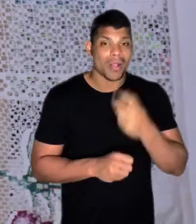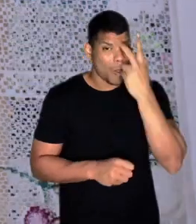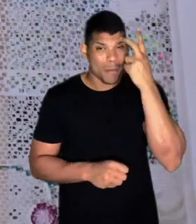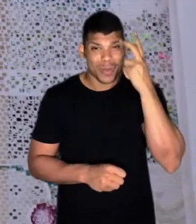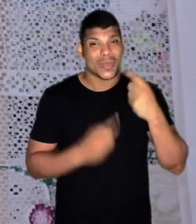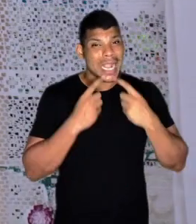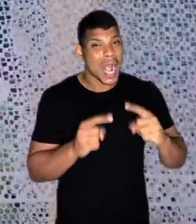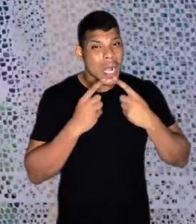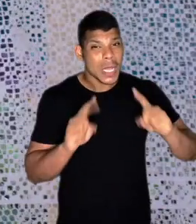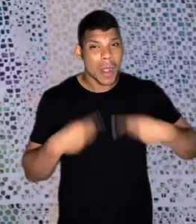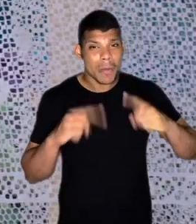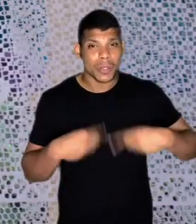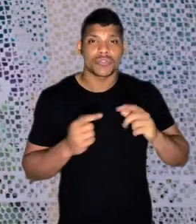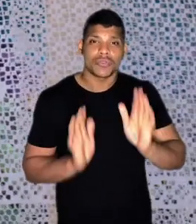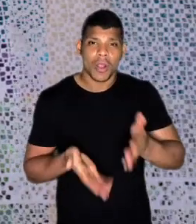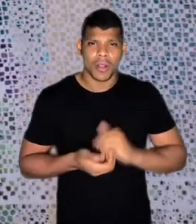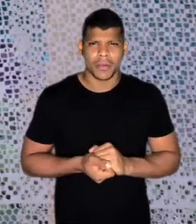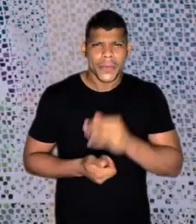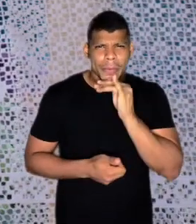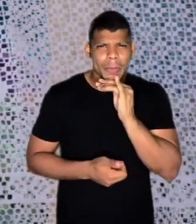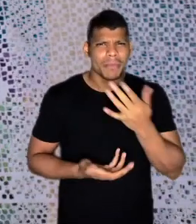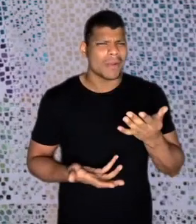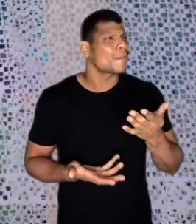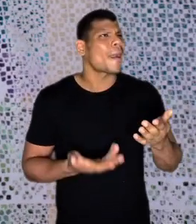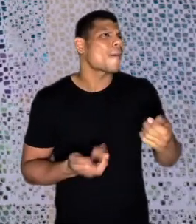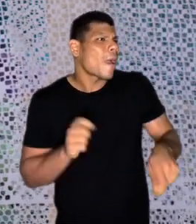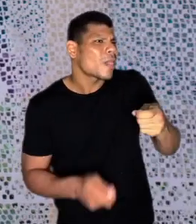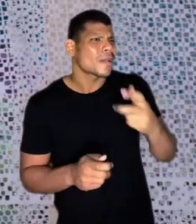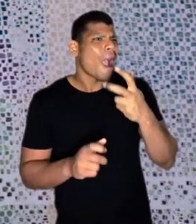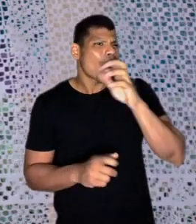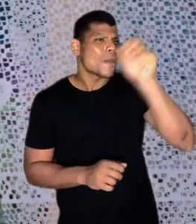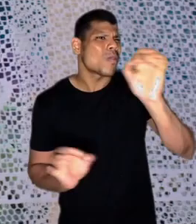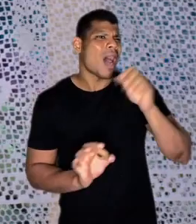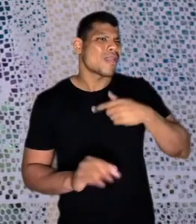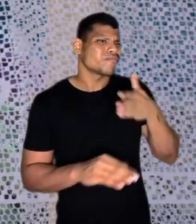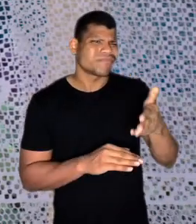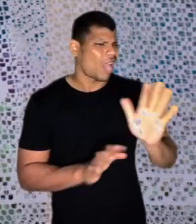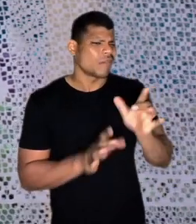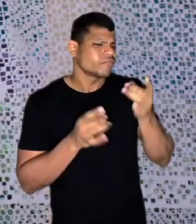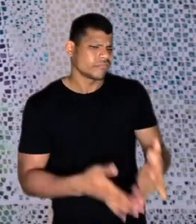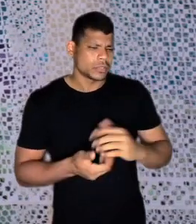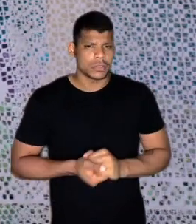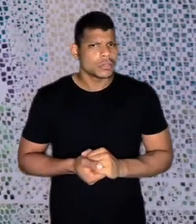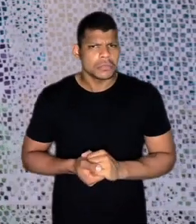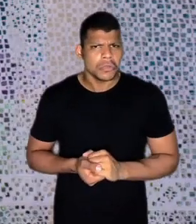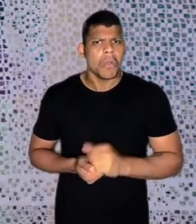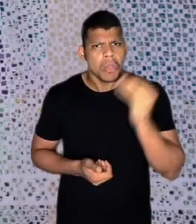reclamação disso em a minha quadrilha não vou mais naquela quadrilha não ganhou não tem problema